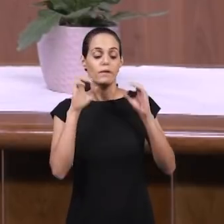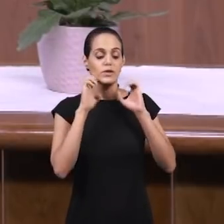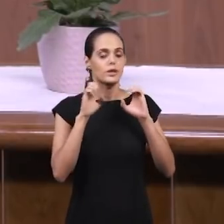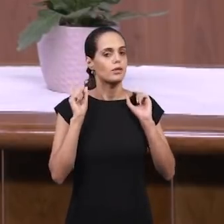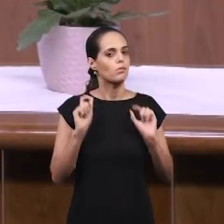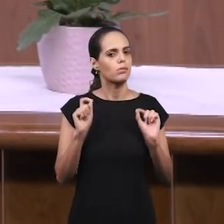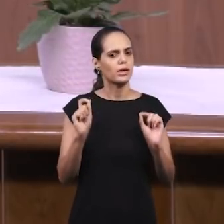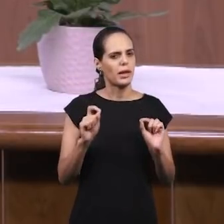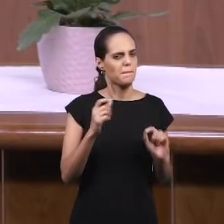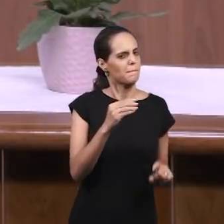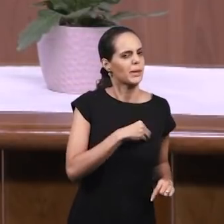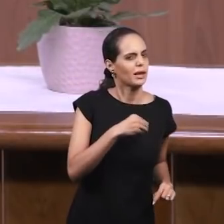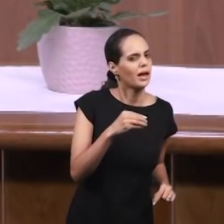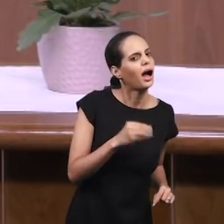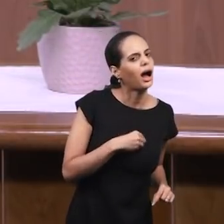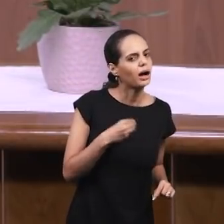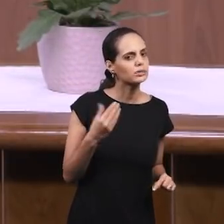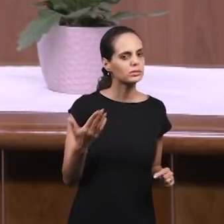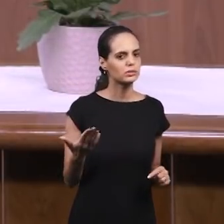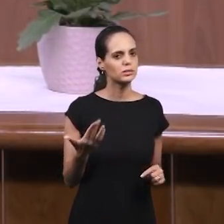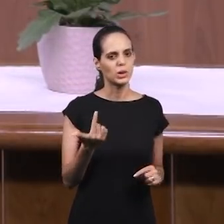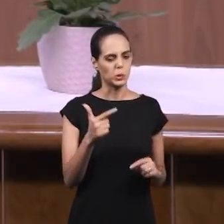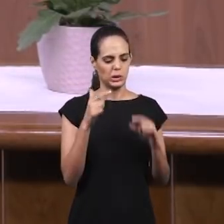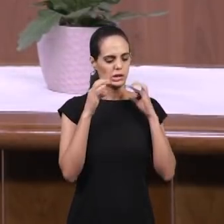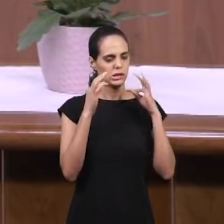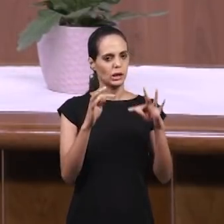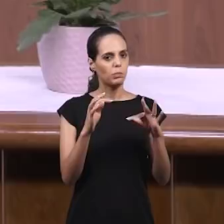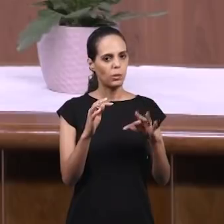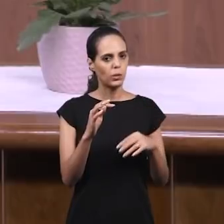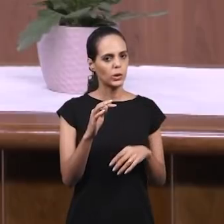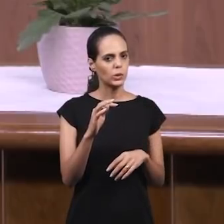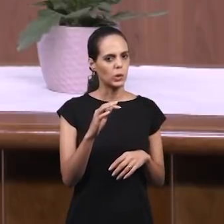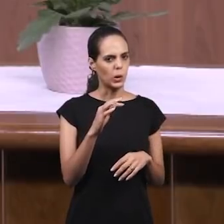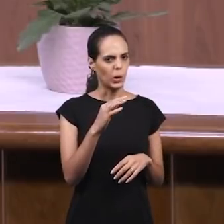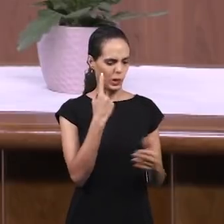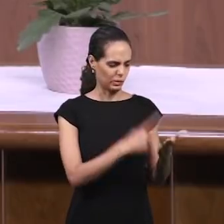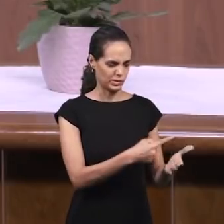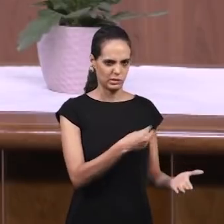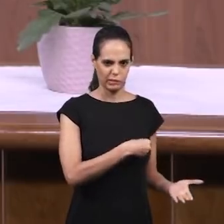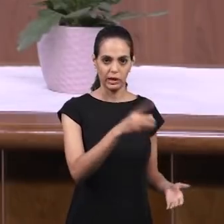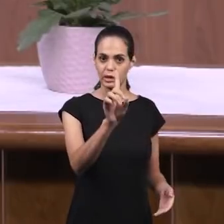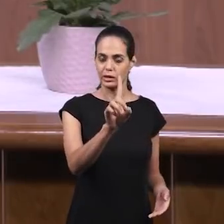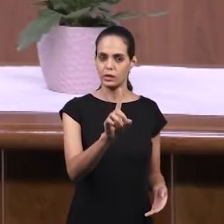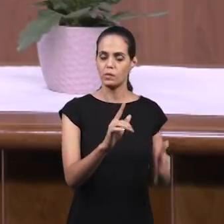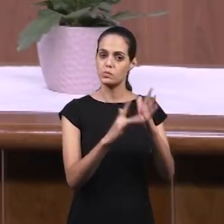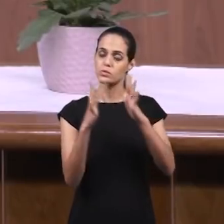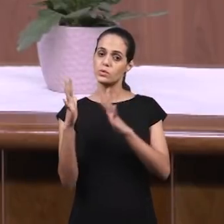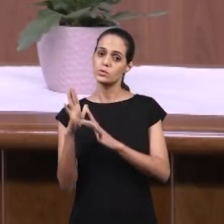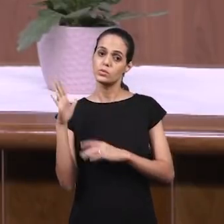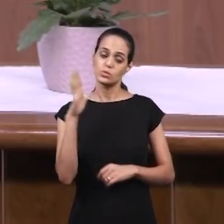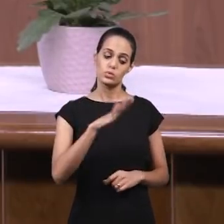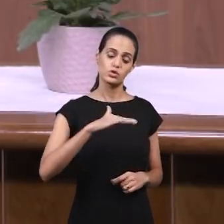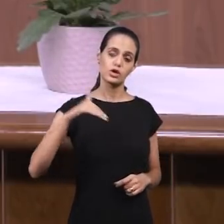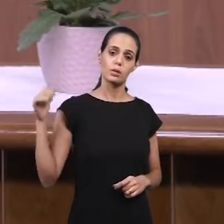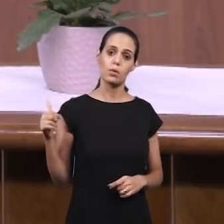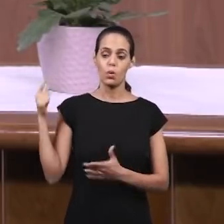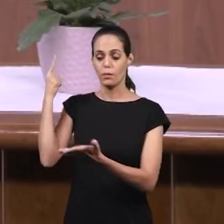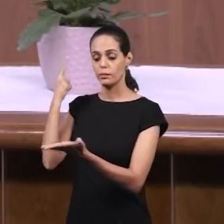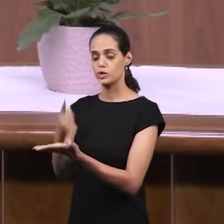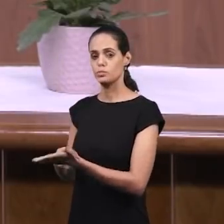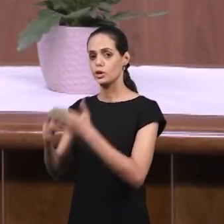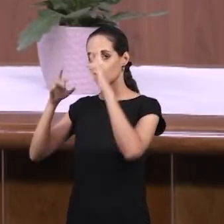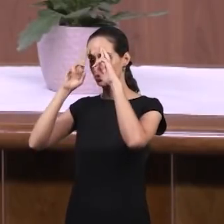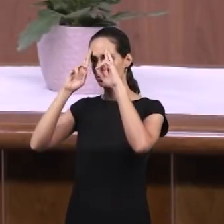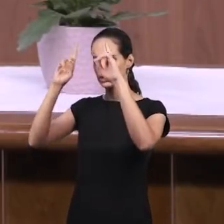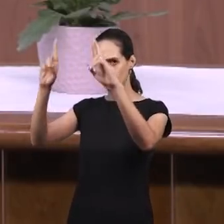exposta, o pecado, uma igreja comprometida com o pecado, mas ele chamou para deixar o pecado. E deixar